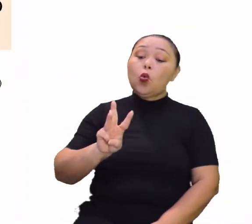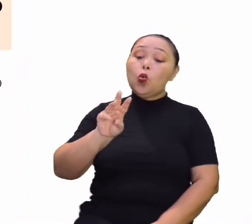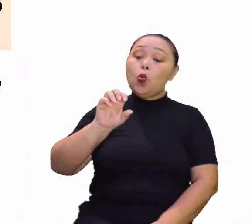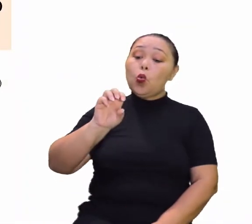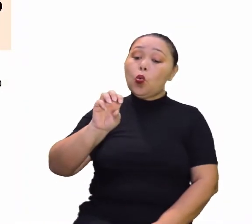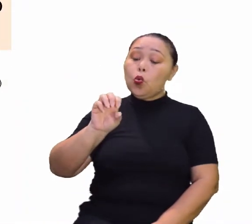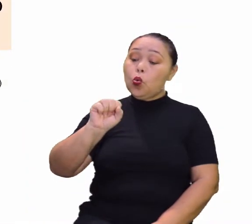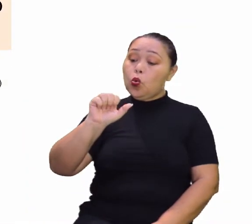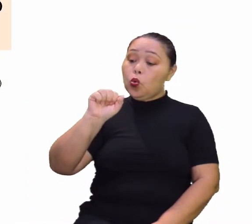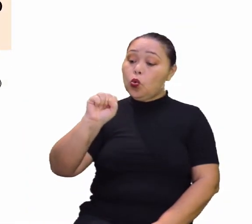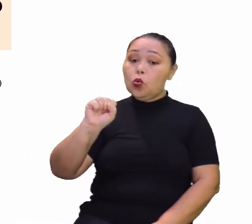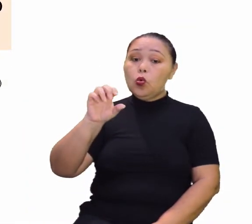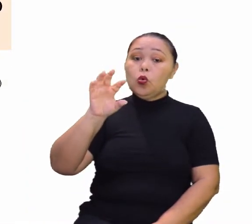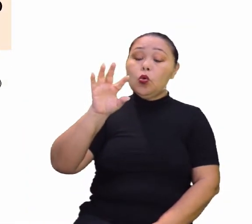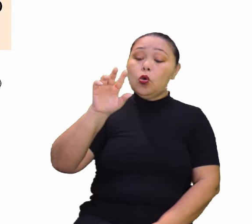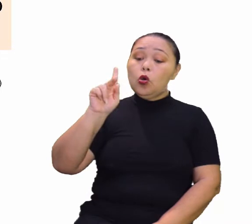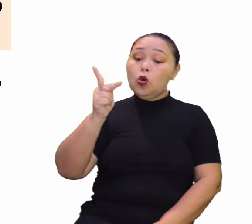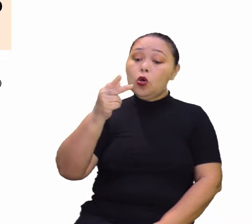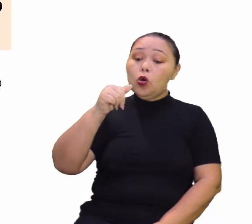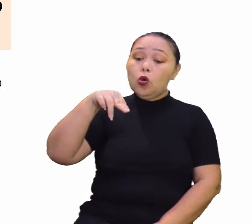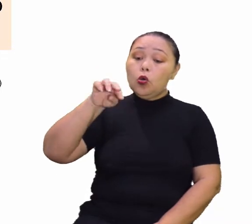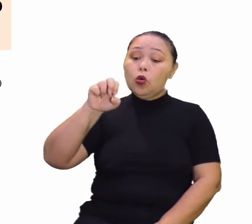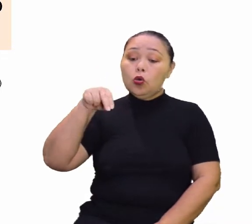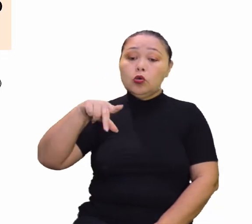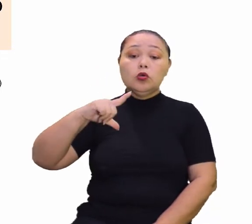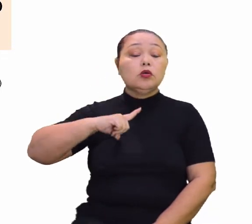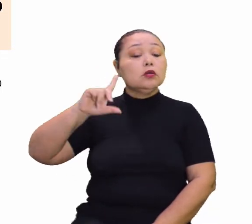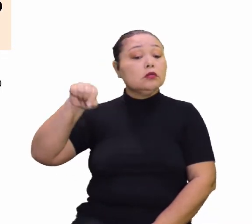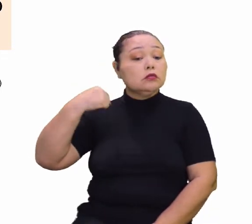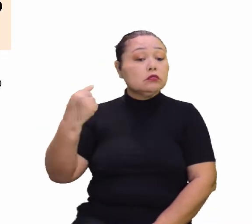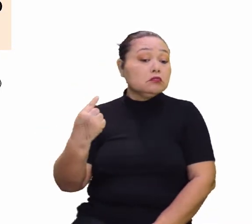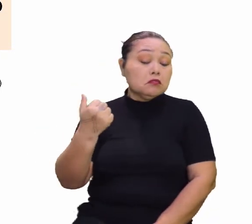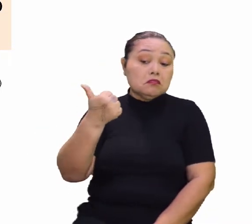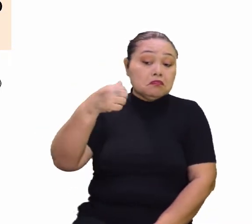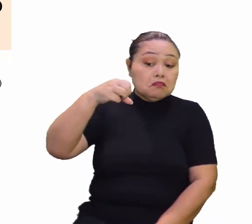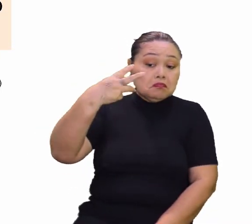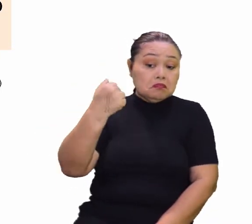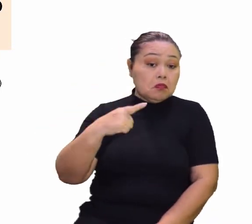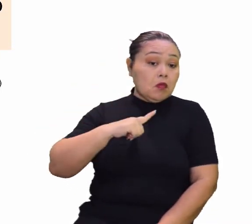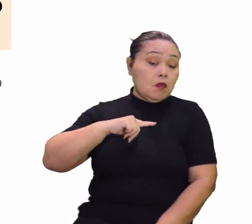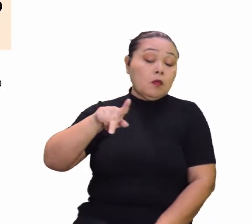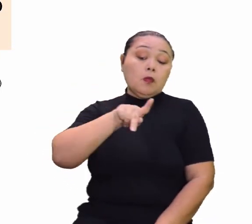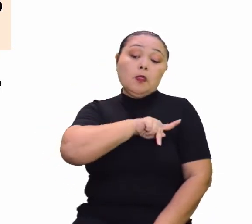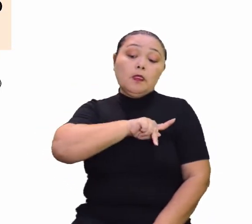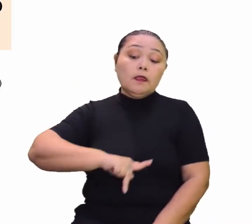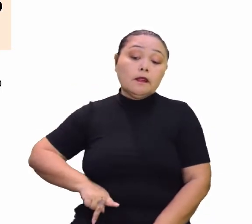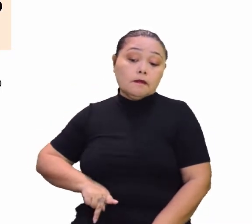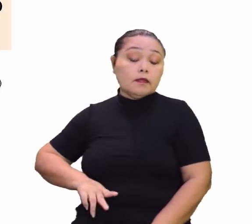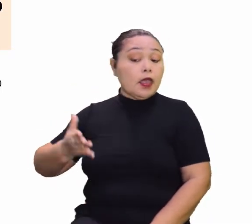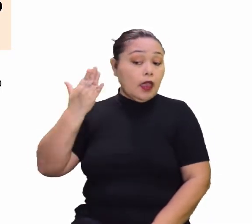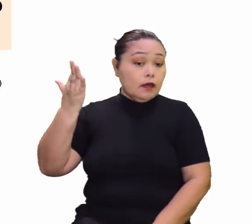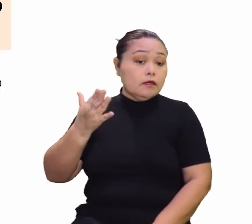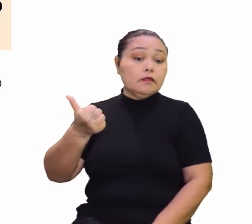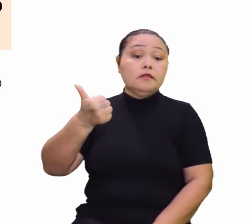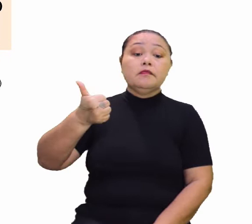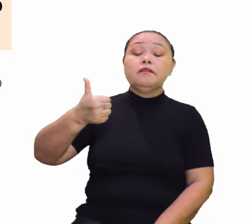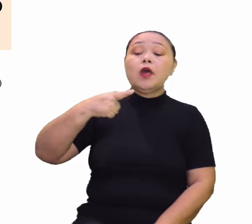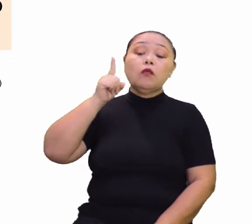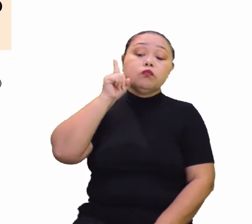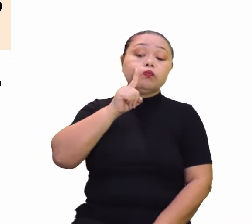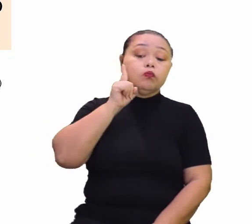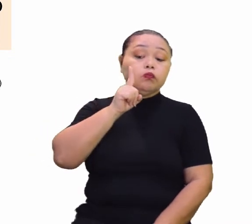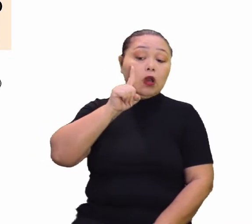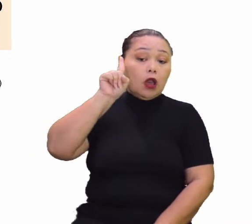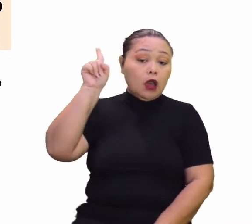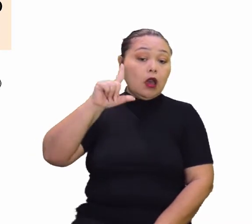Então, em 1942, os Estados Unidos, a partir do seu presidente da época, Franklin Roosevelt, e o do Brasil,